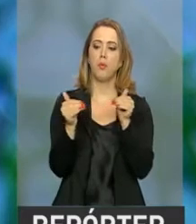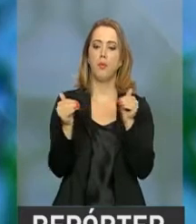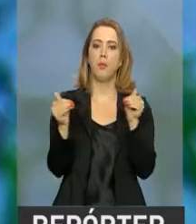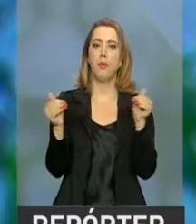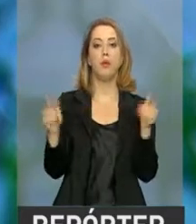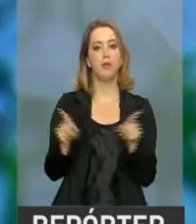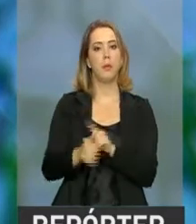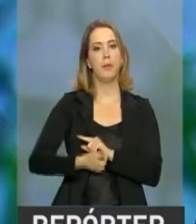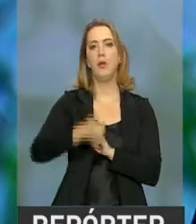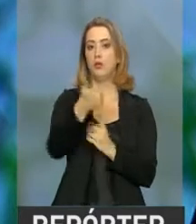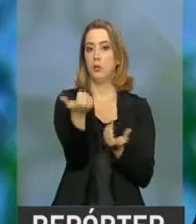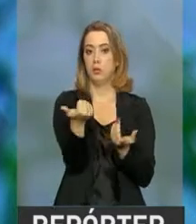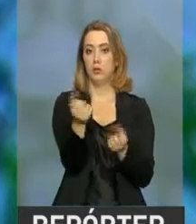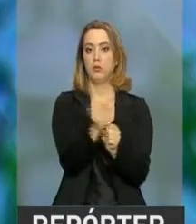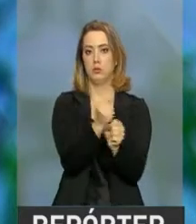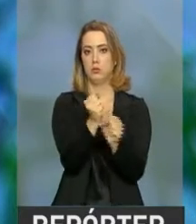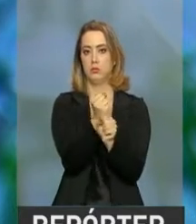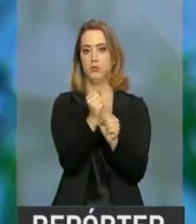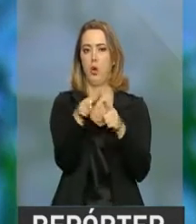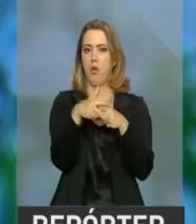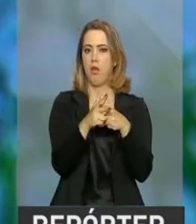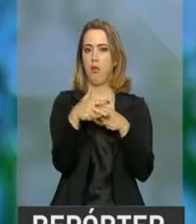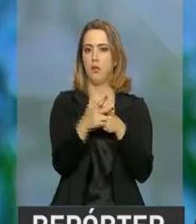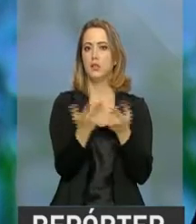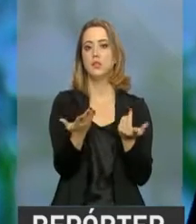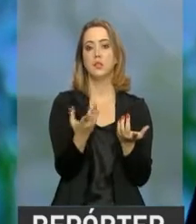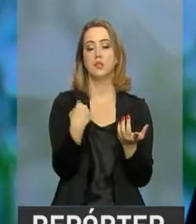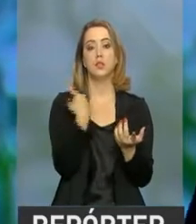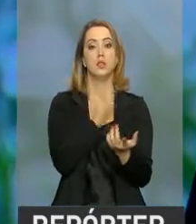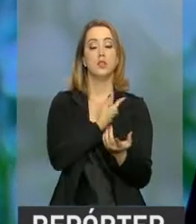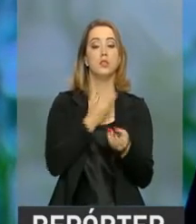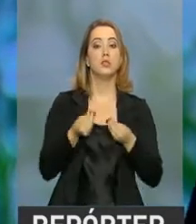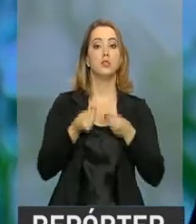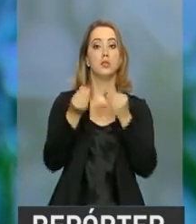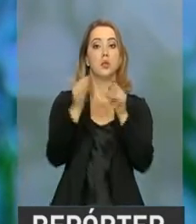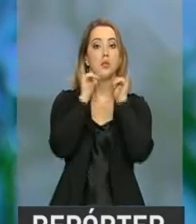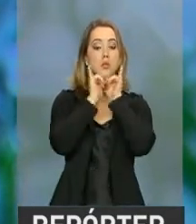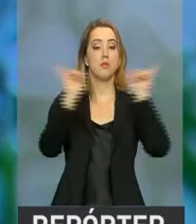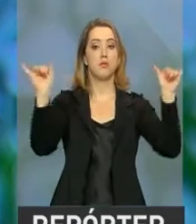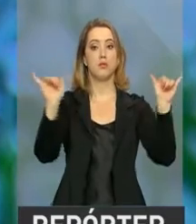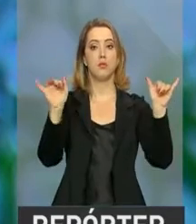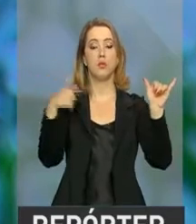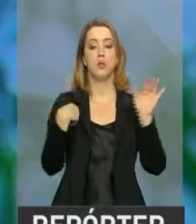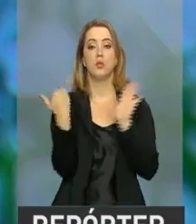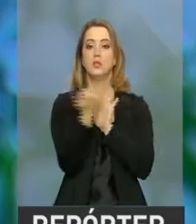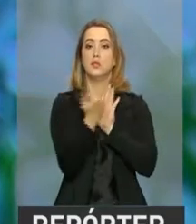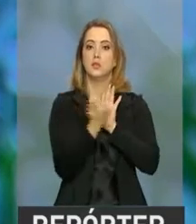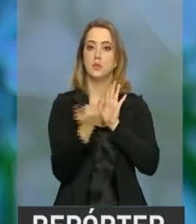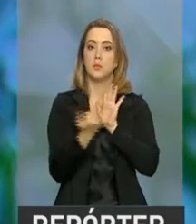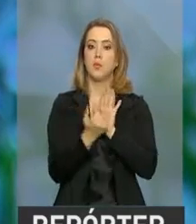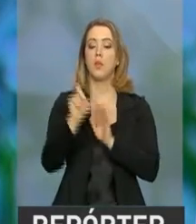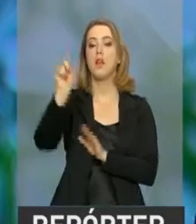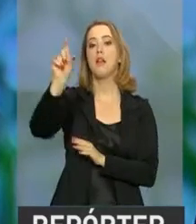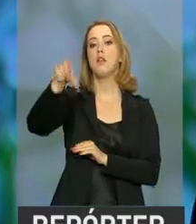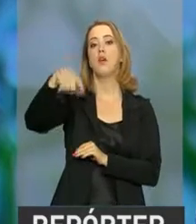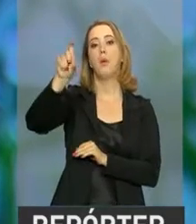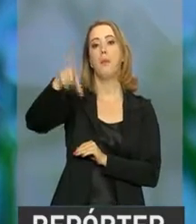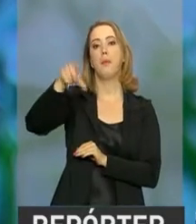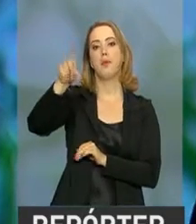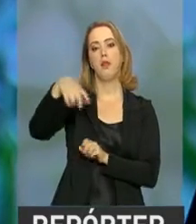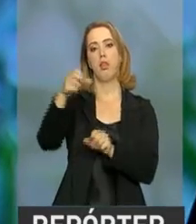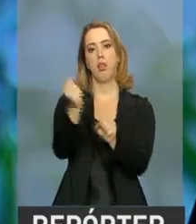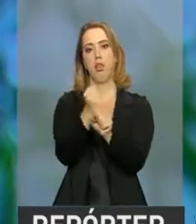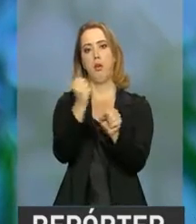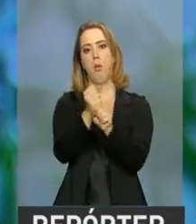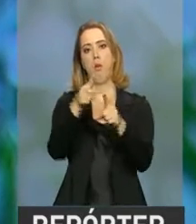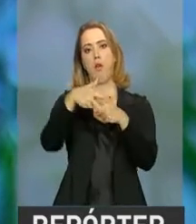casa vai querer ampliar o banheiro e para isso nós estamos lançando o chamado cartão reforma o que